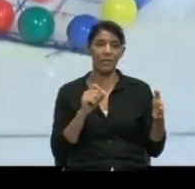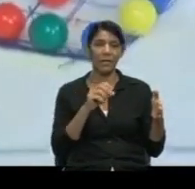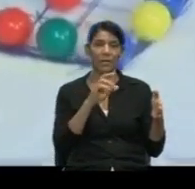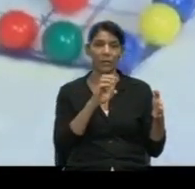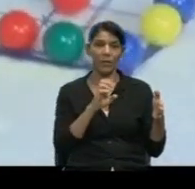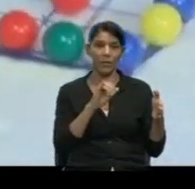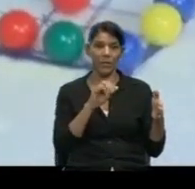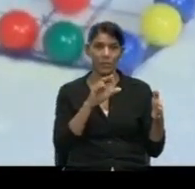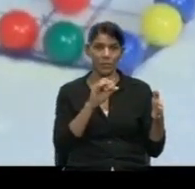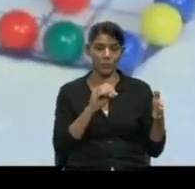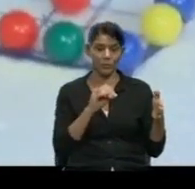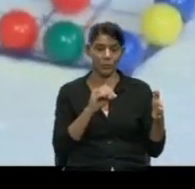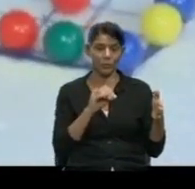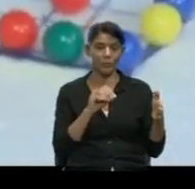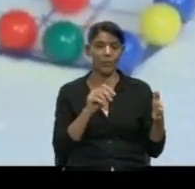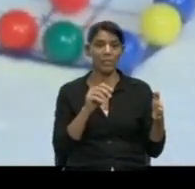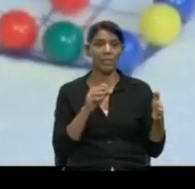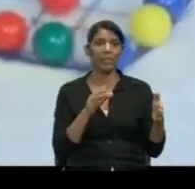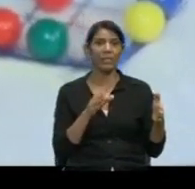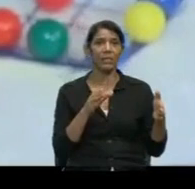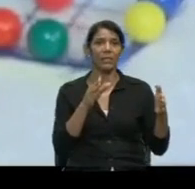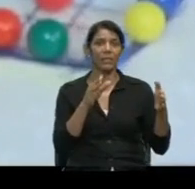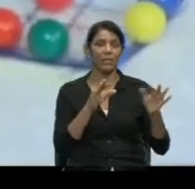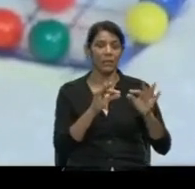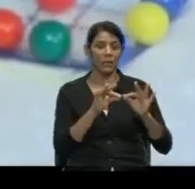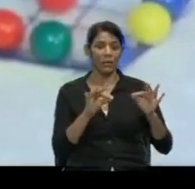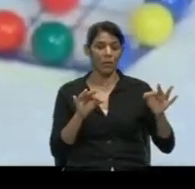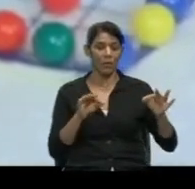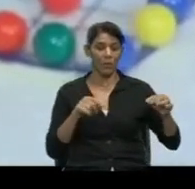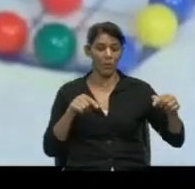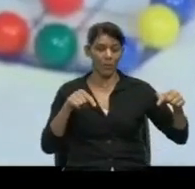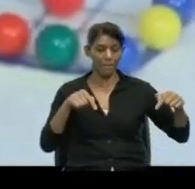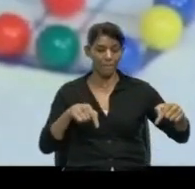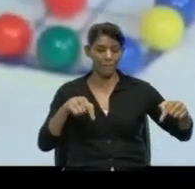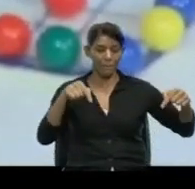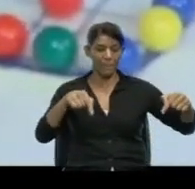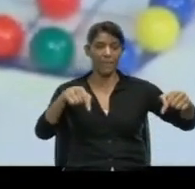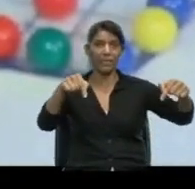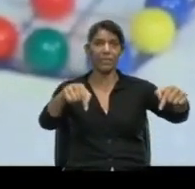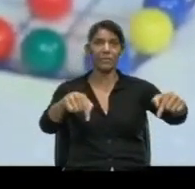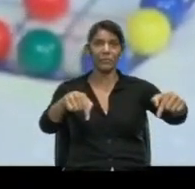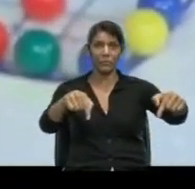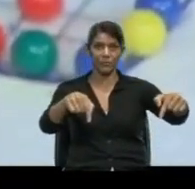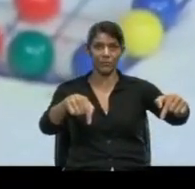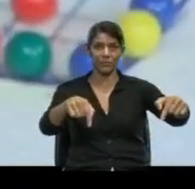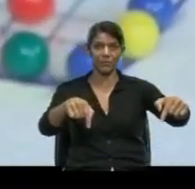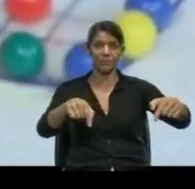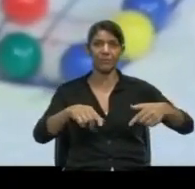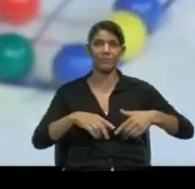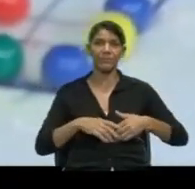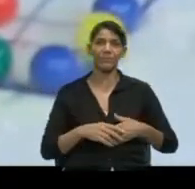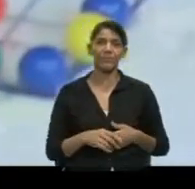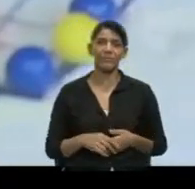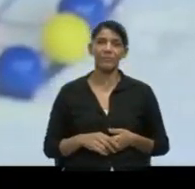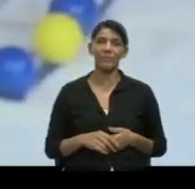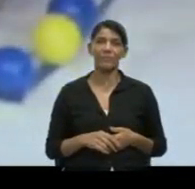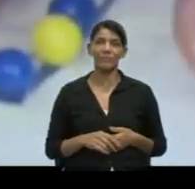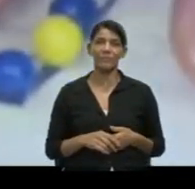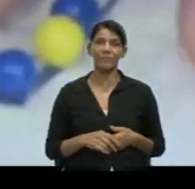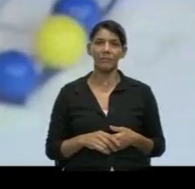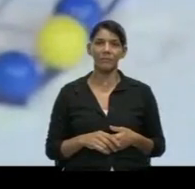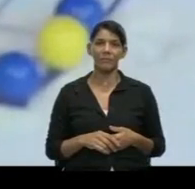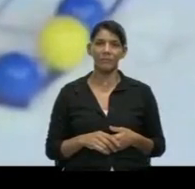Perdão. A gente pega ele no eixo e coloca os piquetes. Então, aqui,